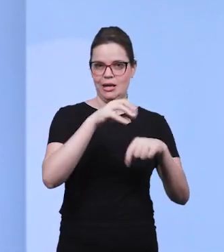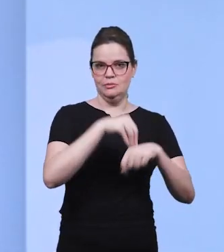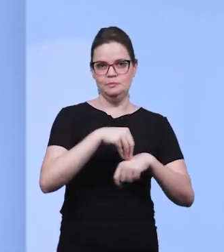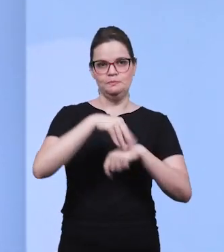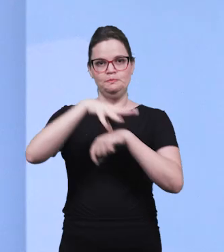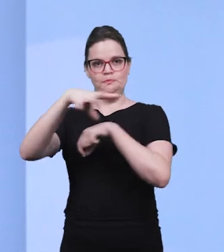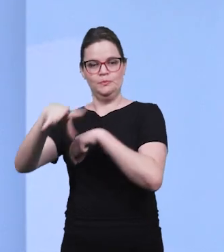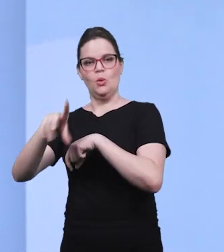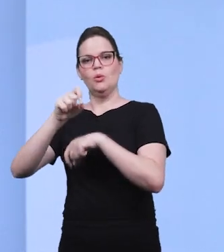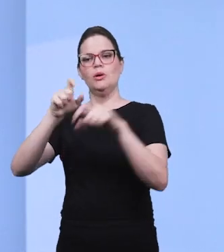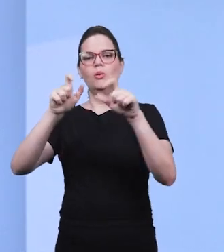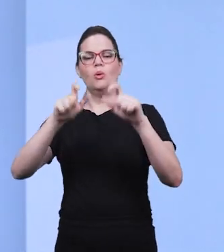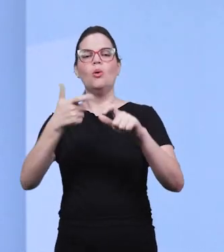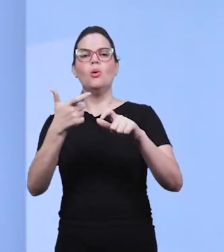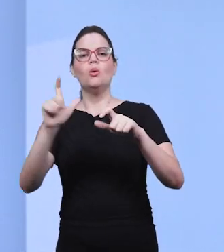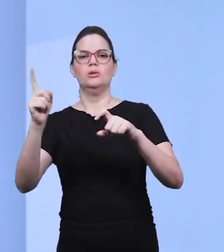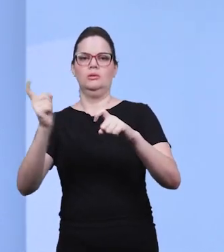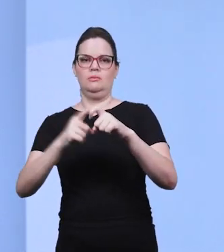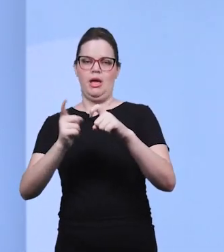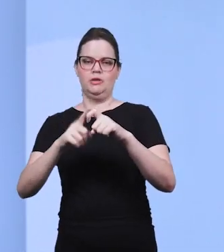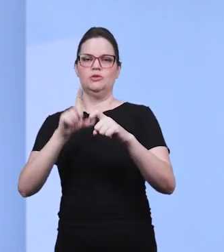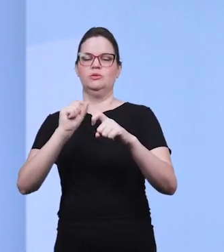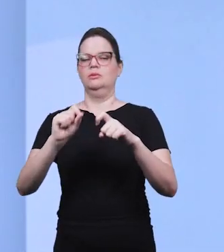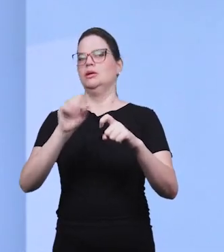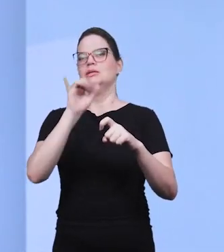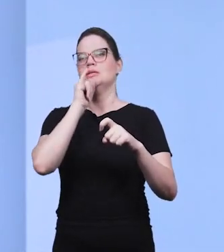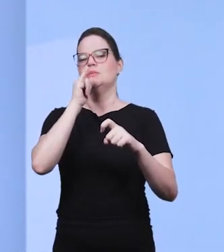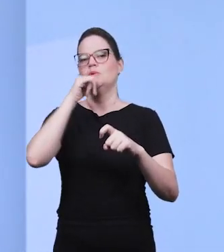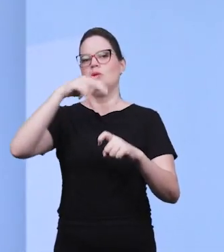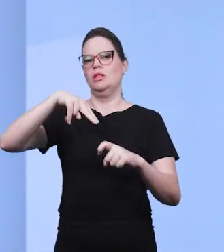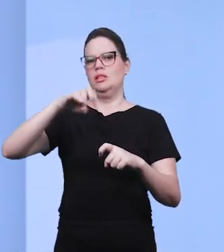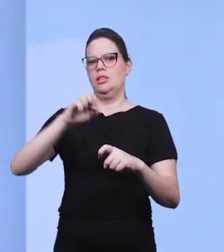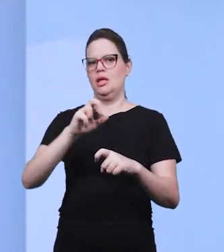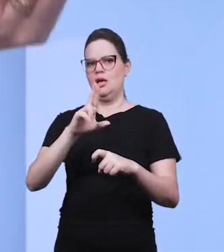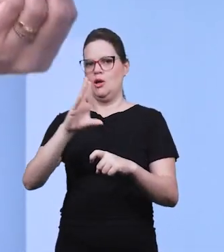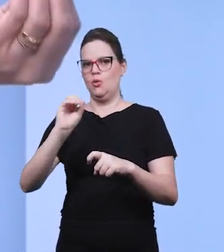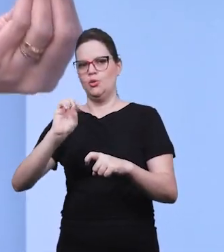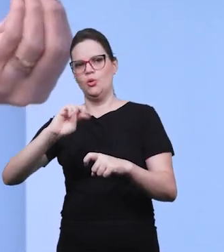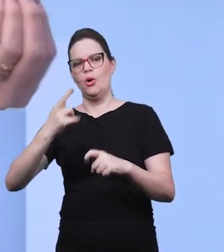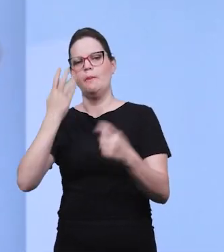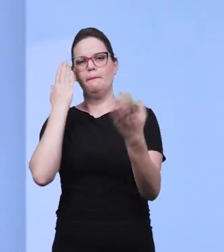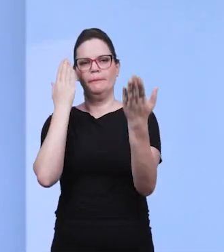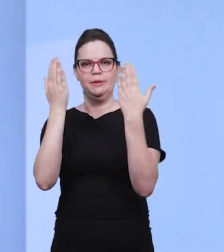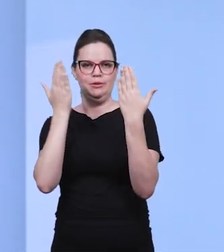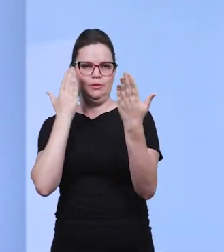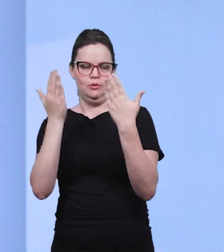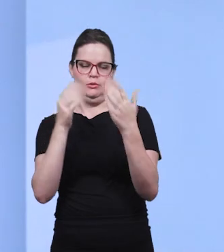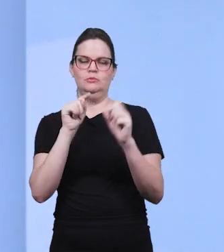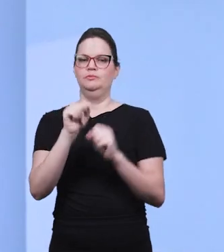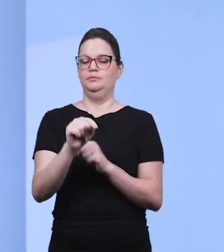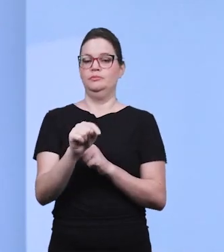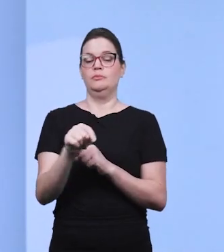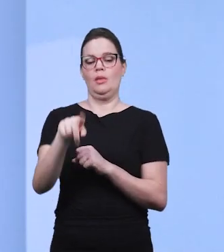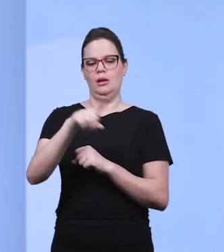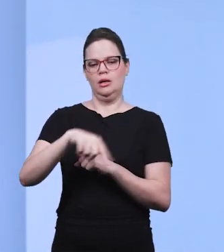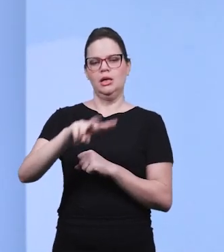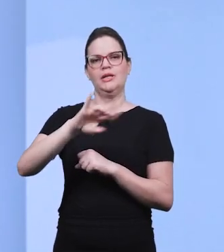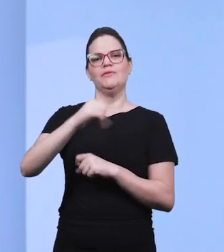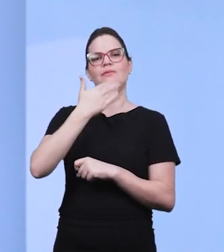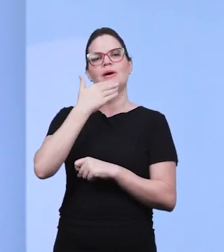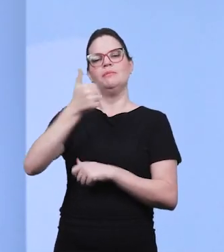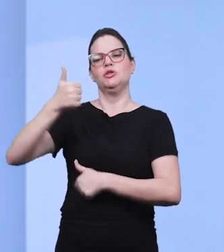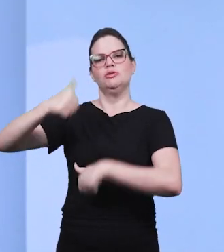direcionar para um neurologista ou para um psiquiatra, por exemplo. E aí, esses profissionais, provavelmente, eles vão pedir uma